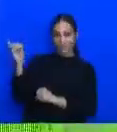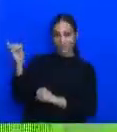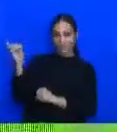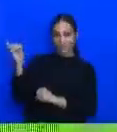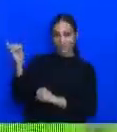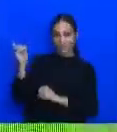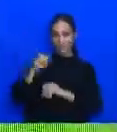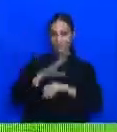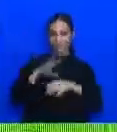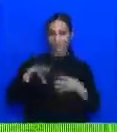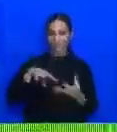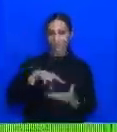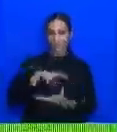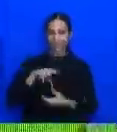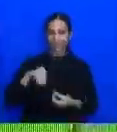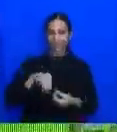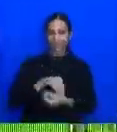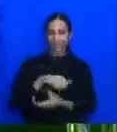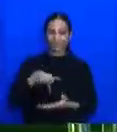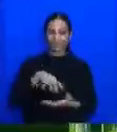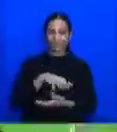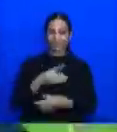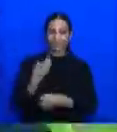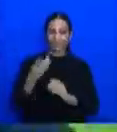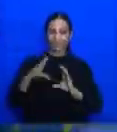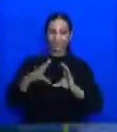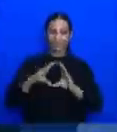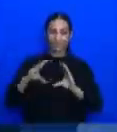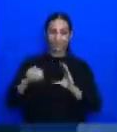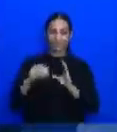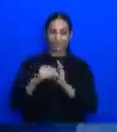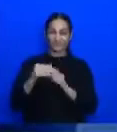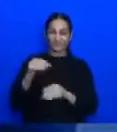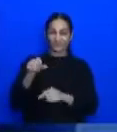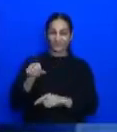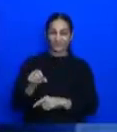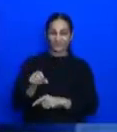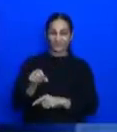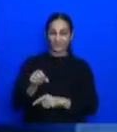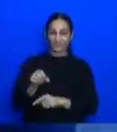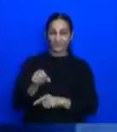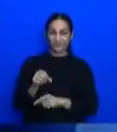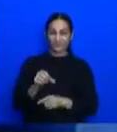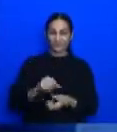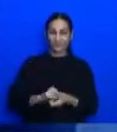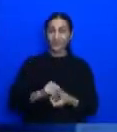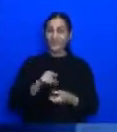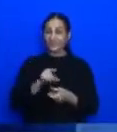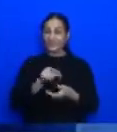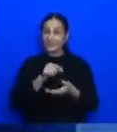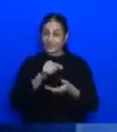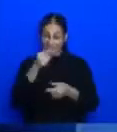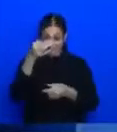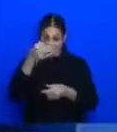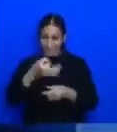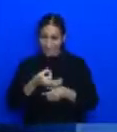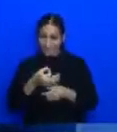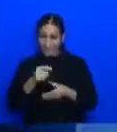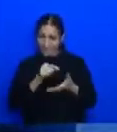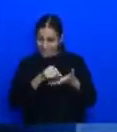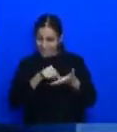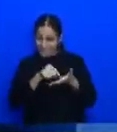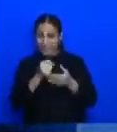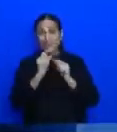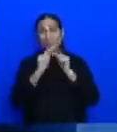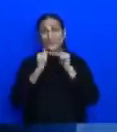valendo. Globo recarregado, embaralhando 10 bolas numeradas de 0 a 9. E aí, tá acertando, tá marcando.